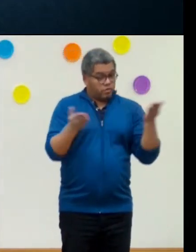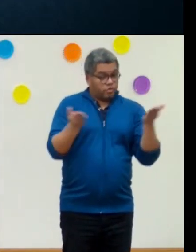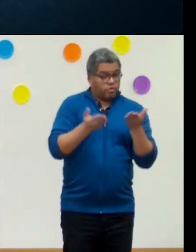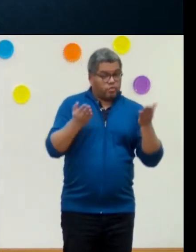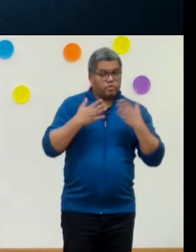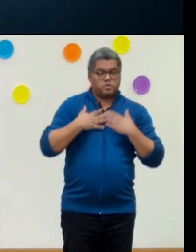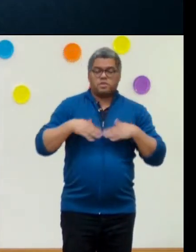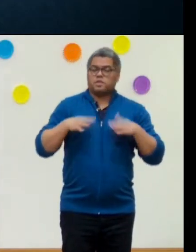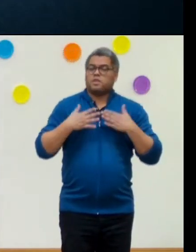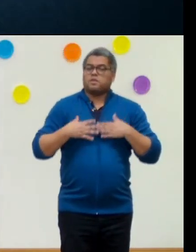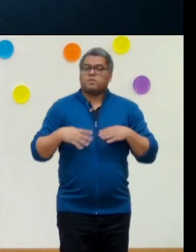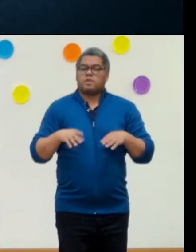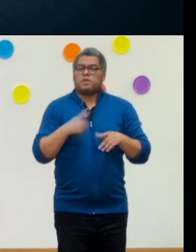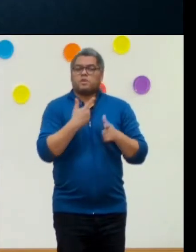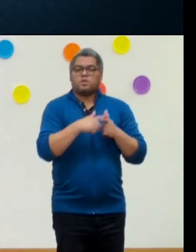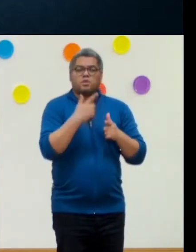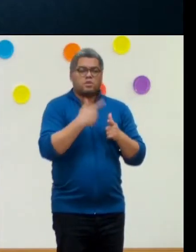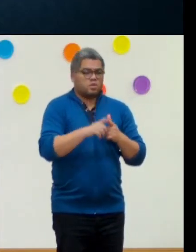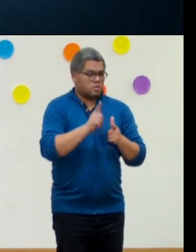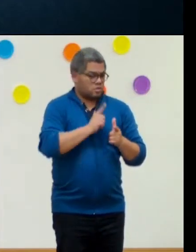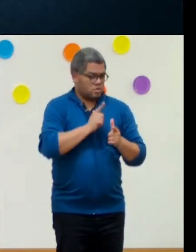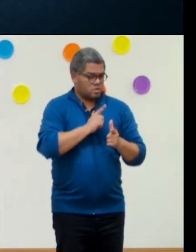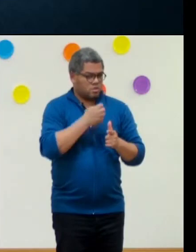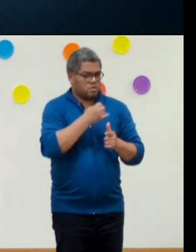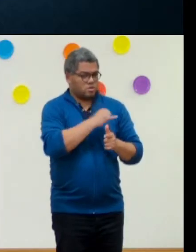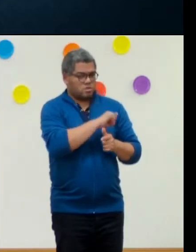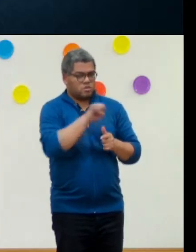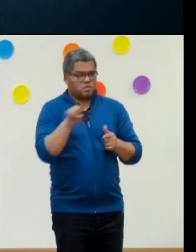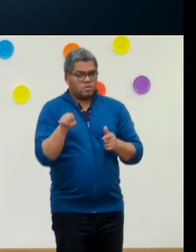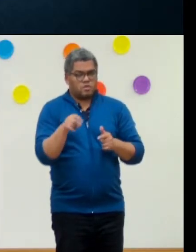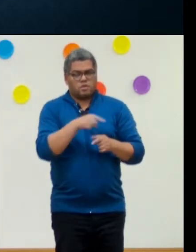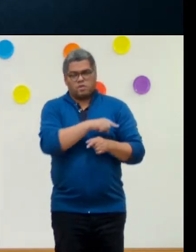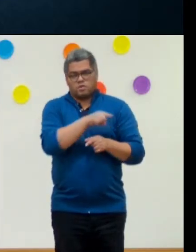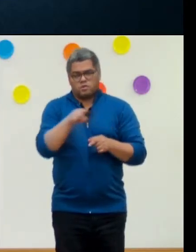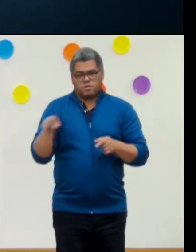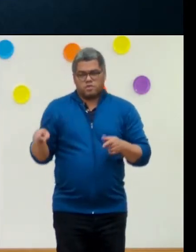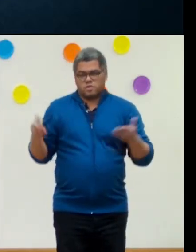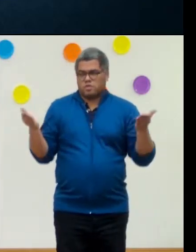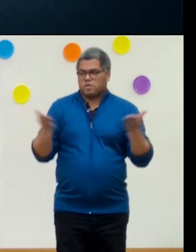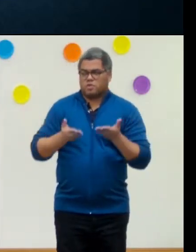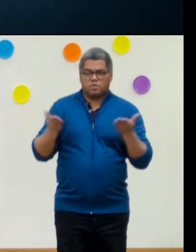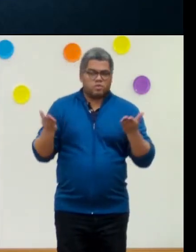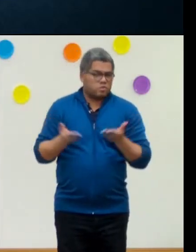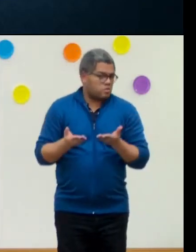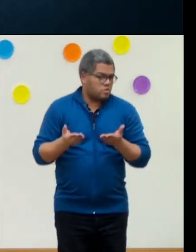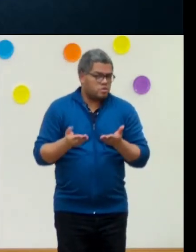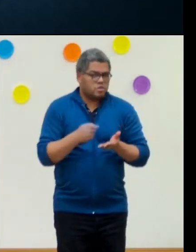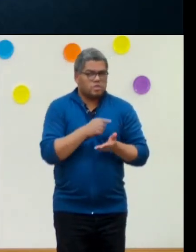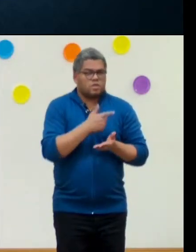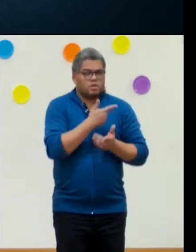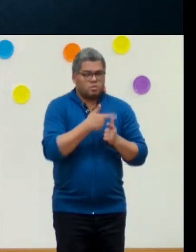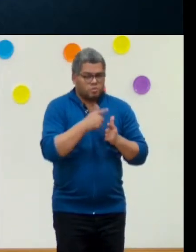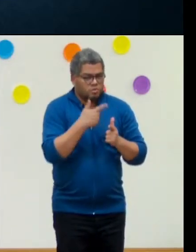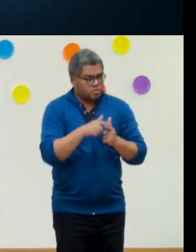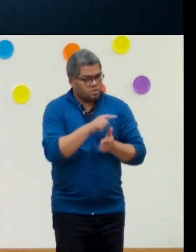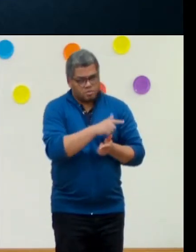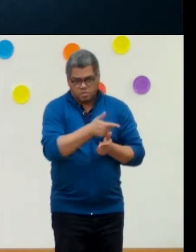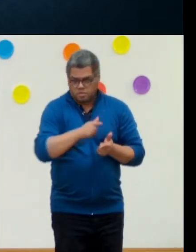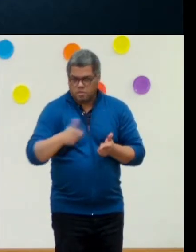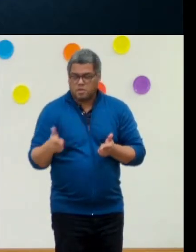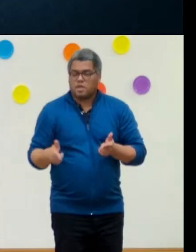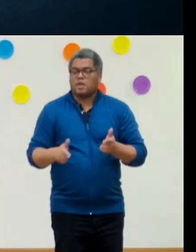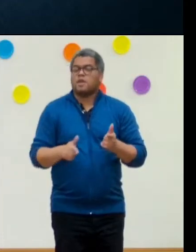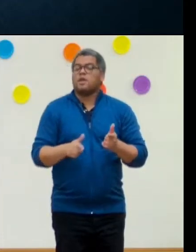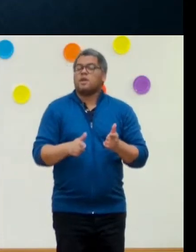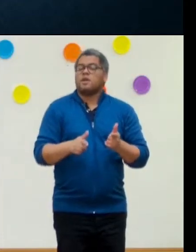algum problema. Se você não tem nenhuma luta nessa área. E mulheres têm tido cada vez mais lutas nessa área. Não é para estar